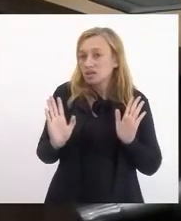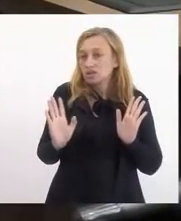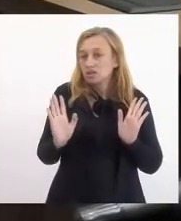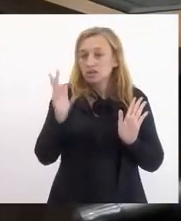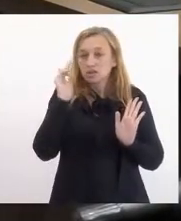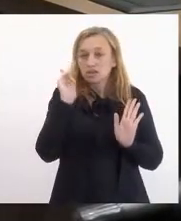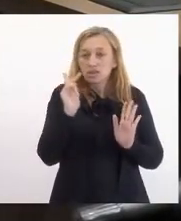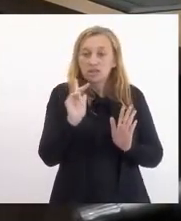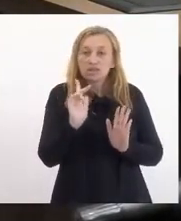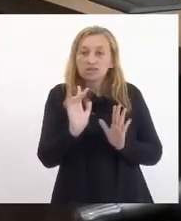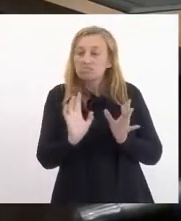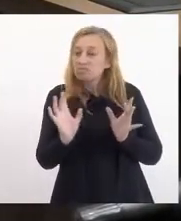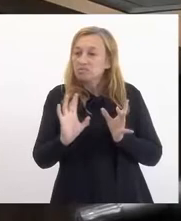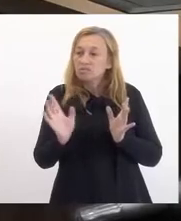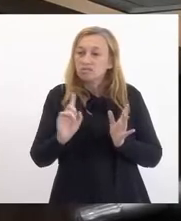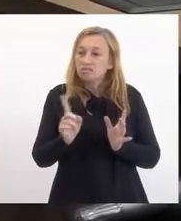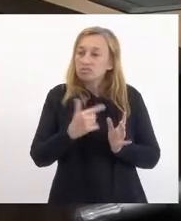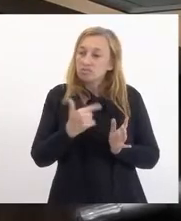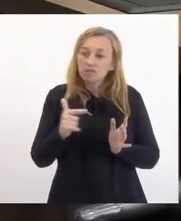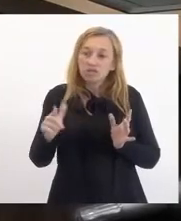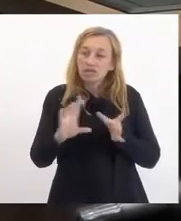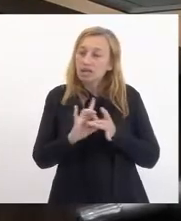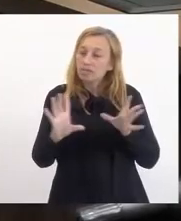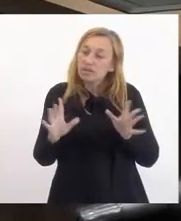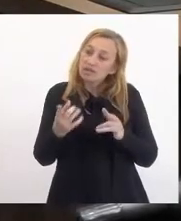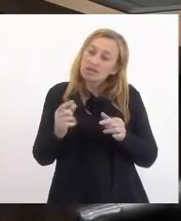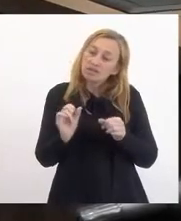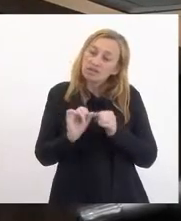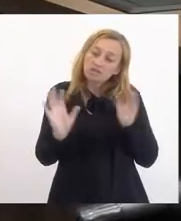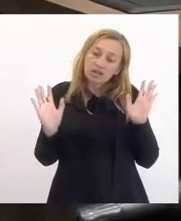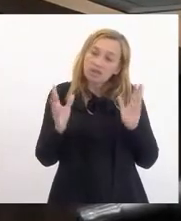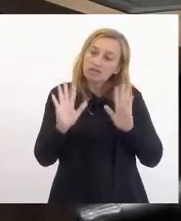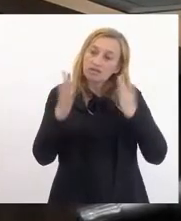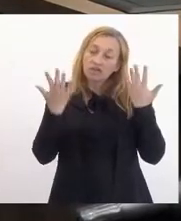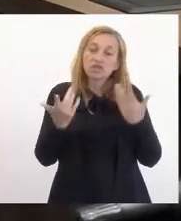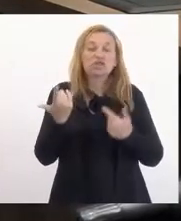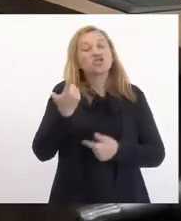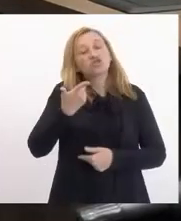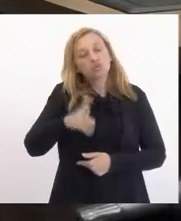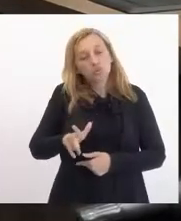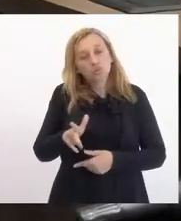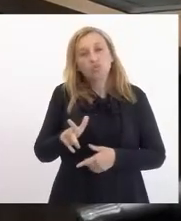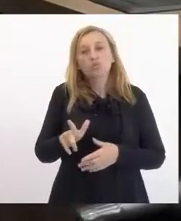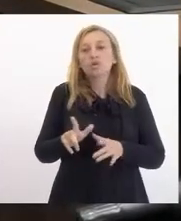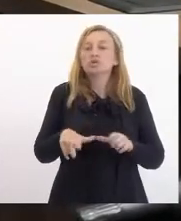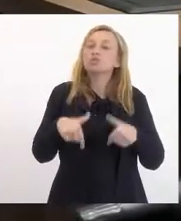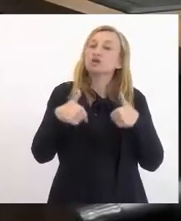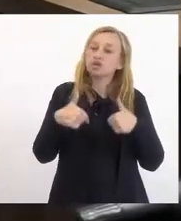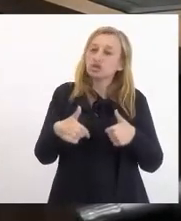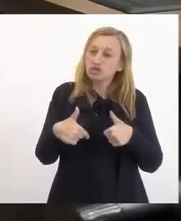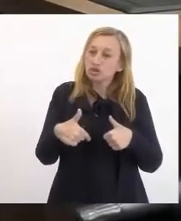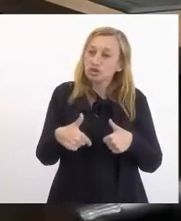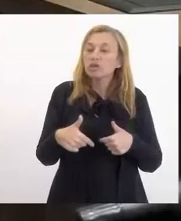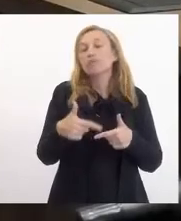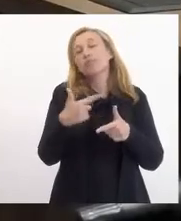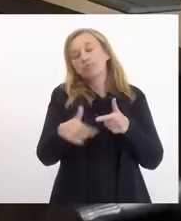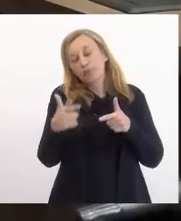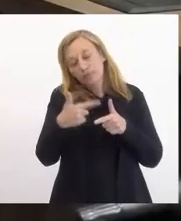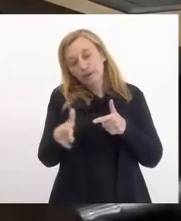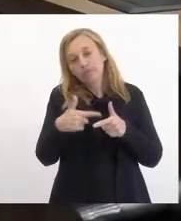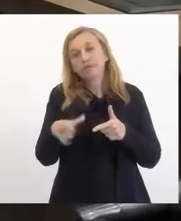sem autorização. Então, e aí é mais uma forma de dar problemas